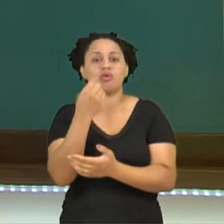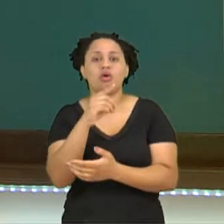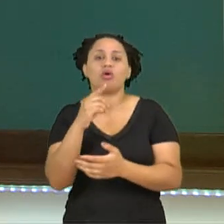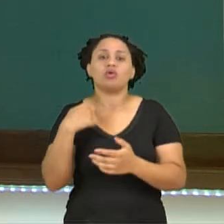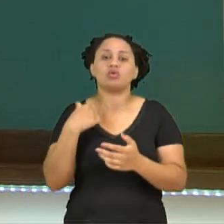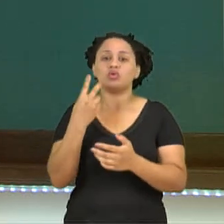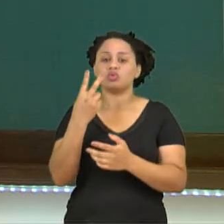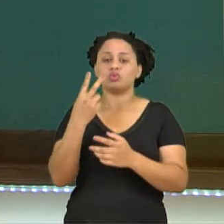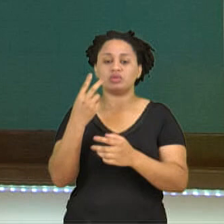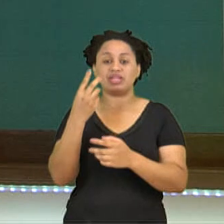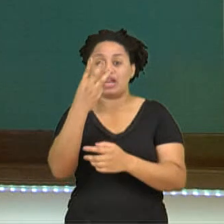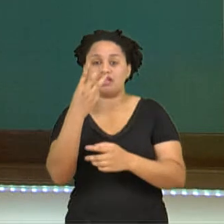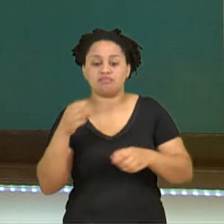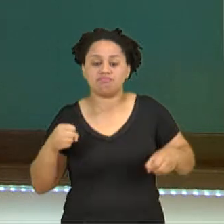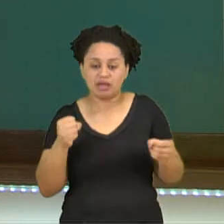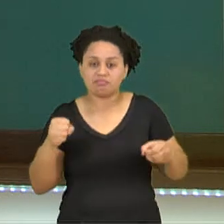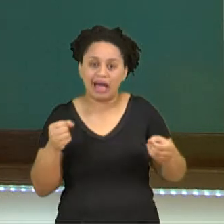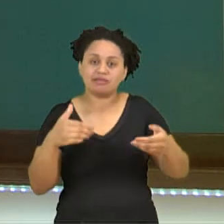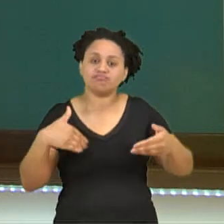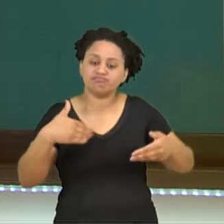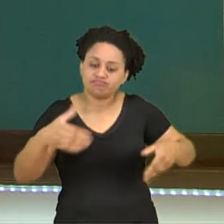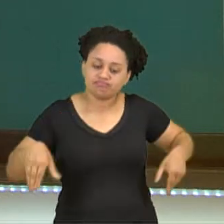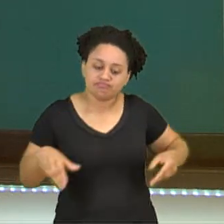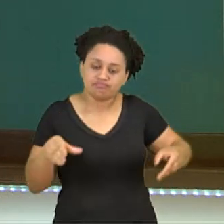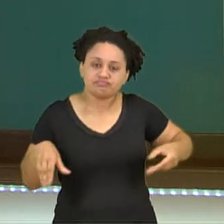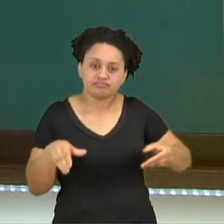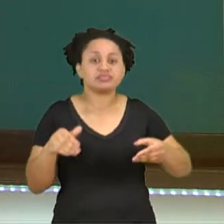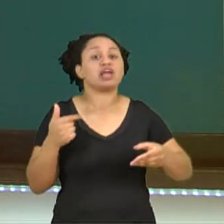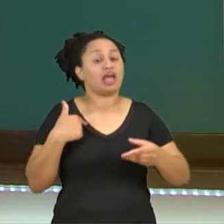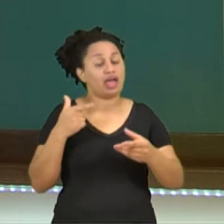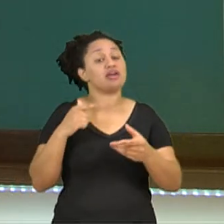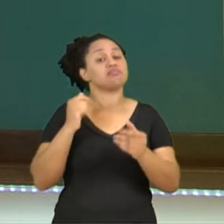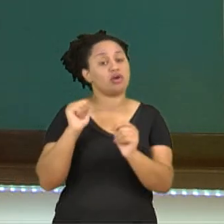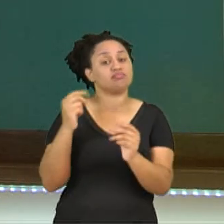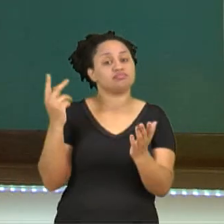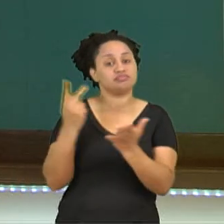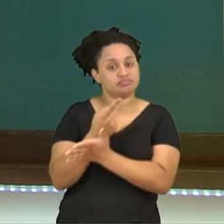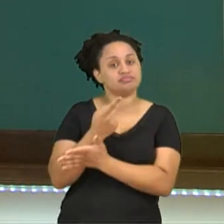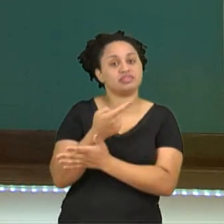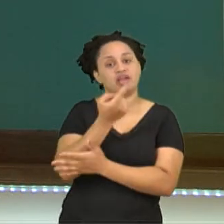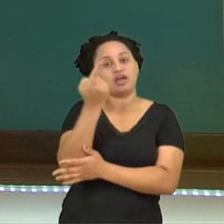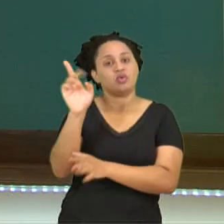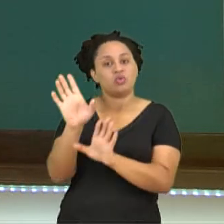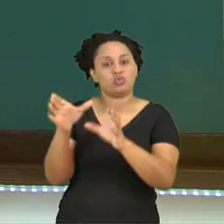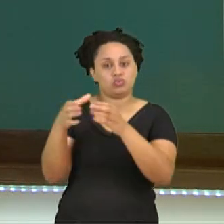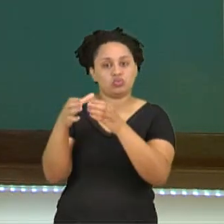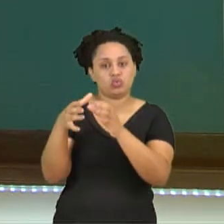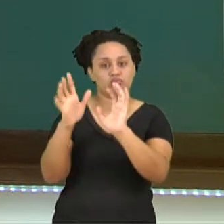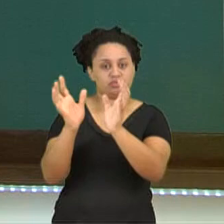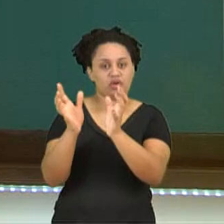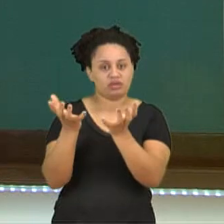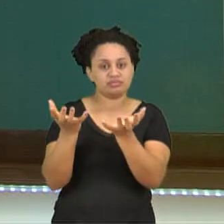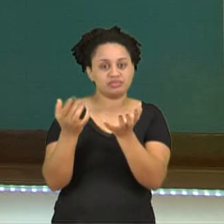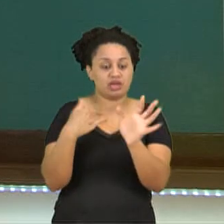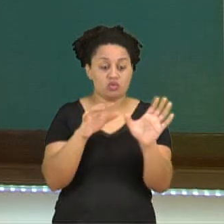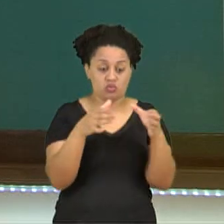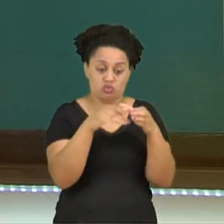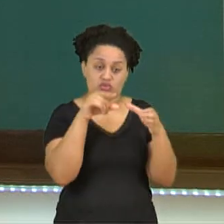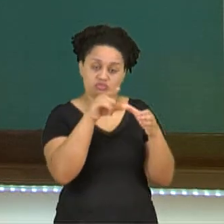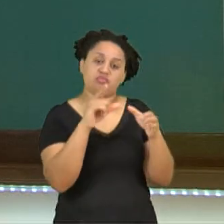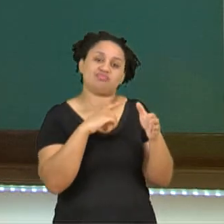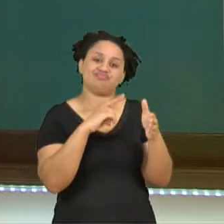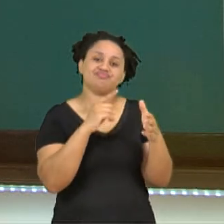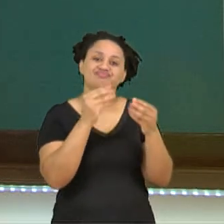duas empurradas na cadeira, tudo isso ocasiona em faltas. E claro que a equipe é penalizada,